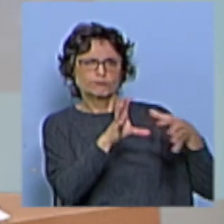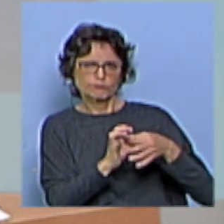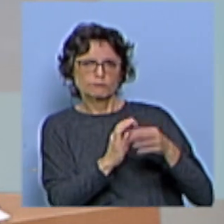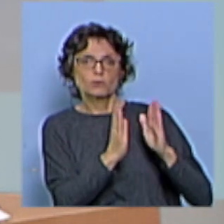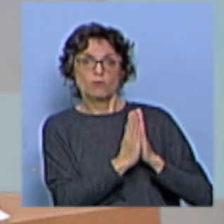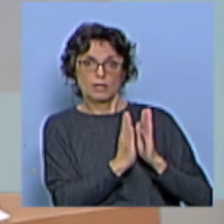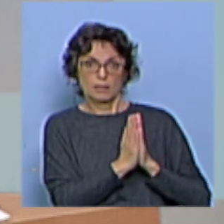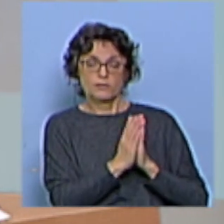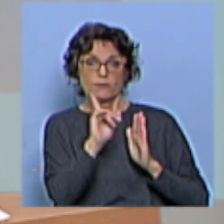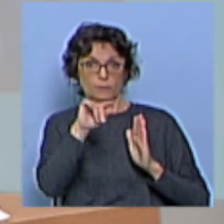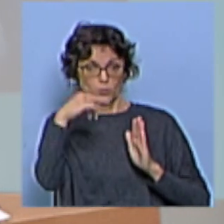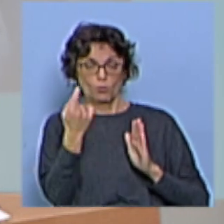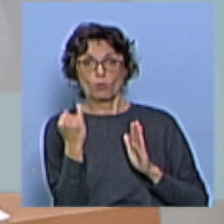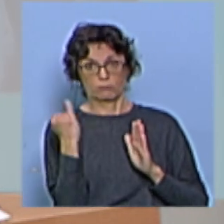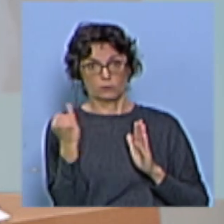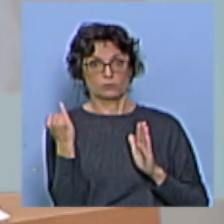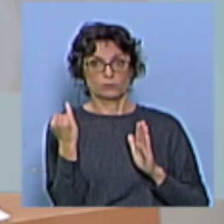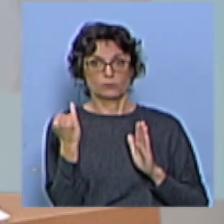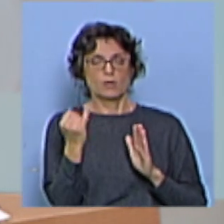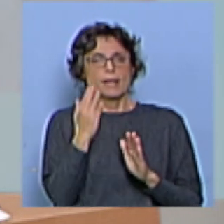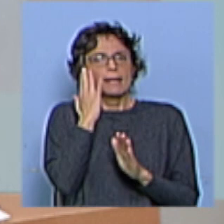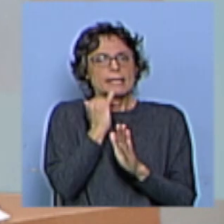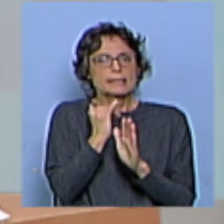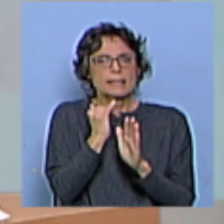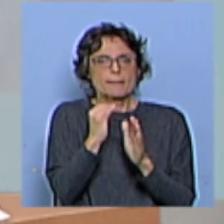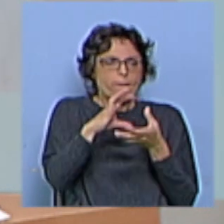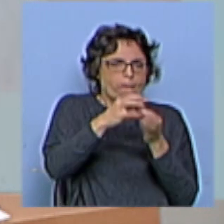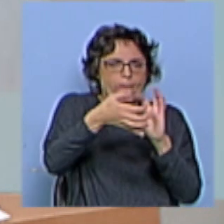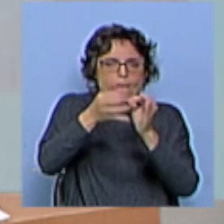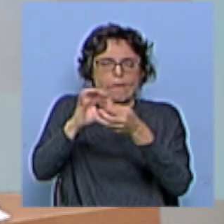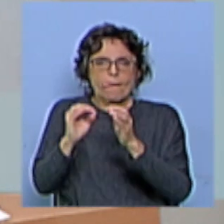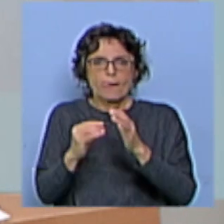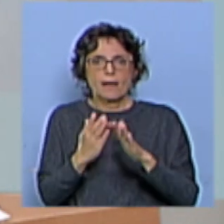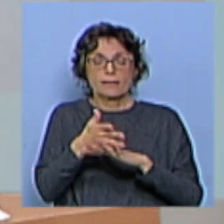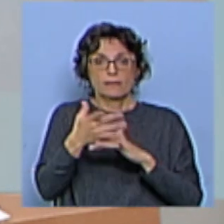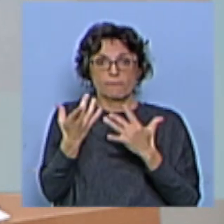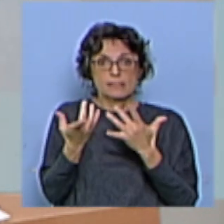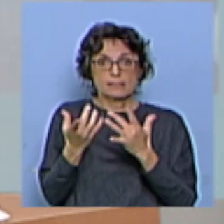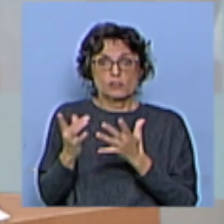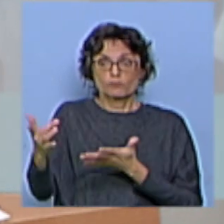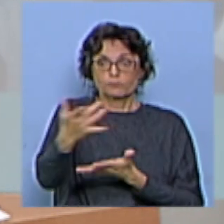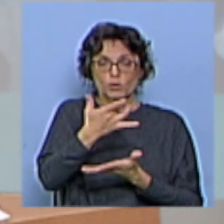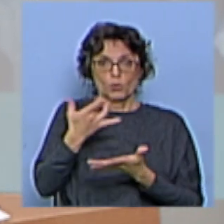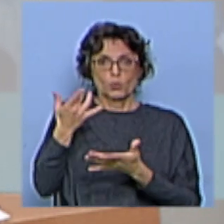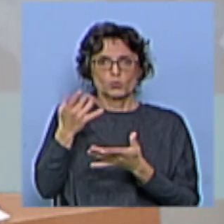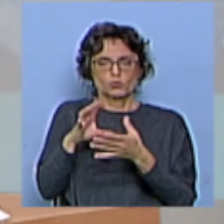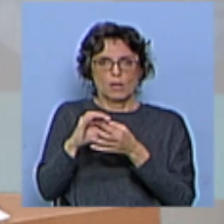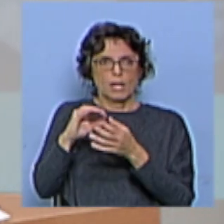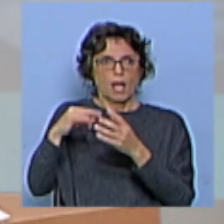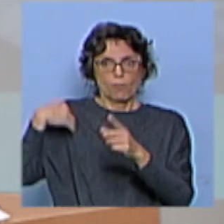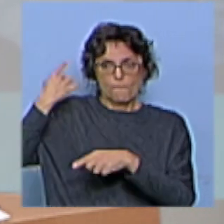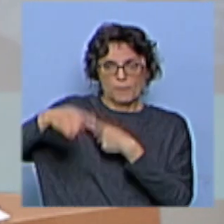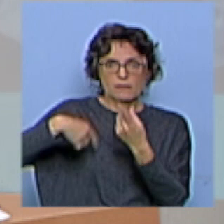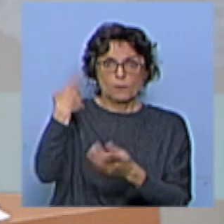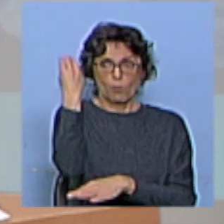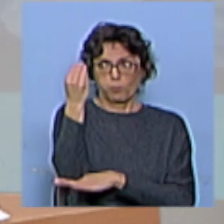que justamente procuram articular, através dos recursos patrimoniais e através das temáticas